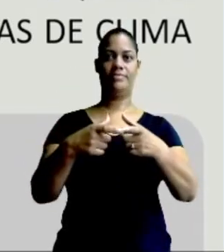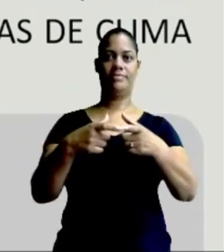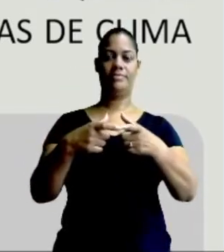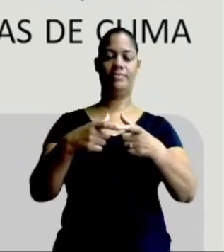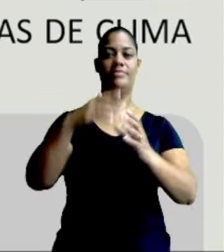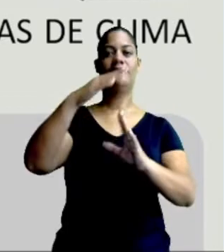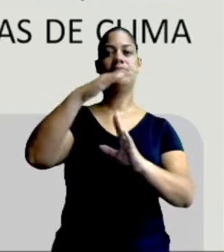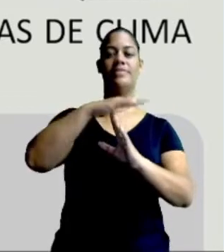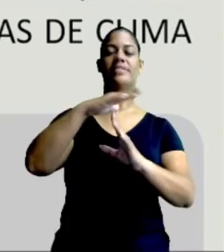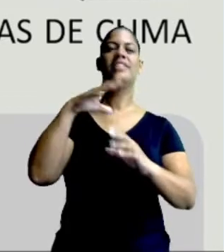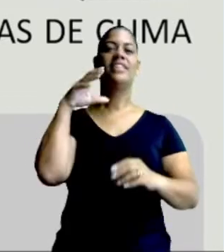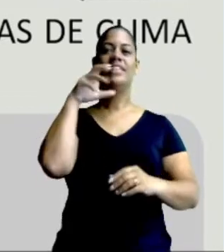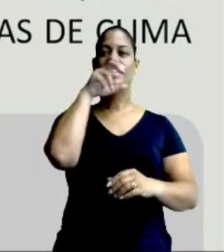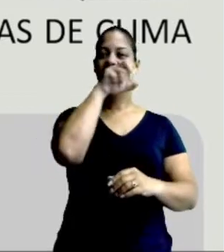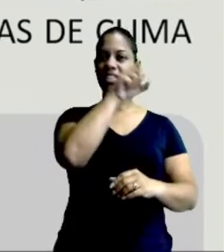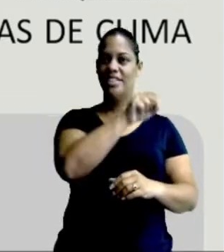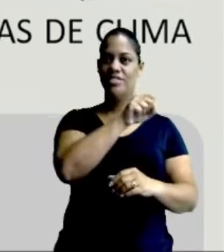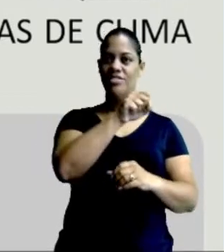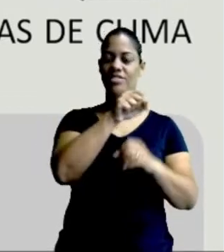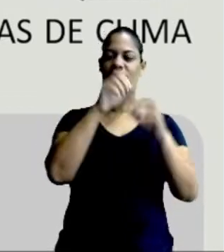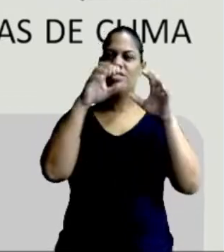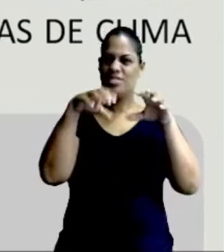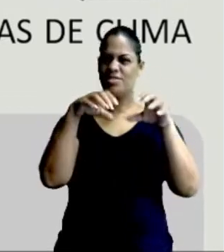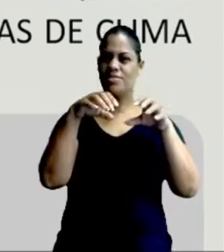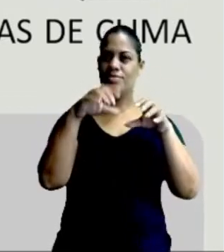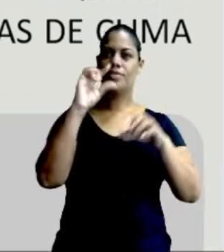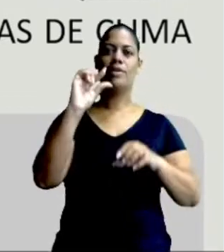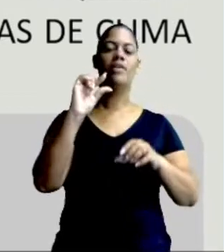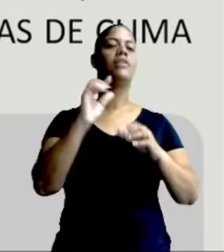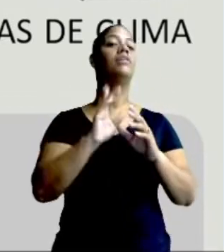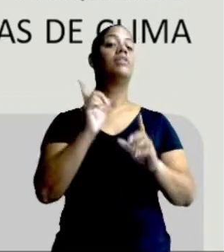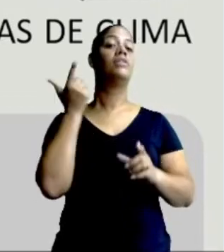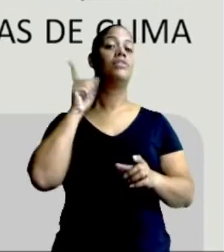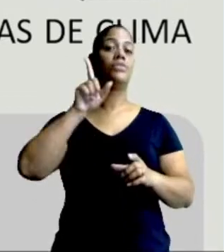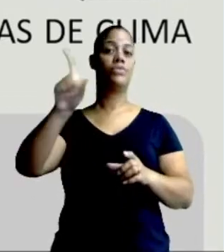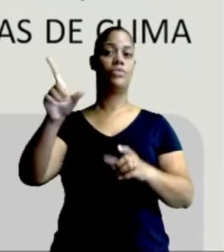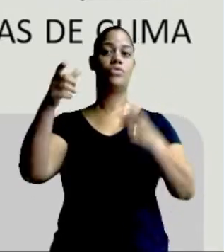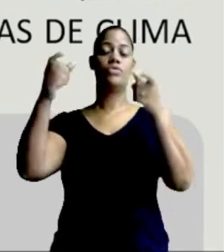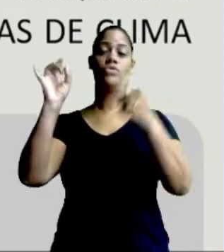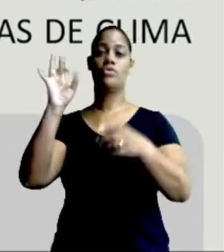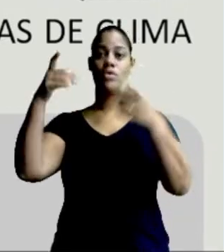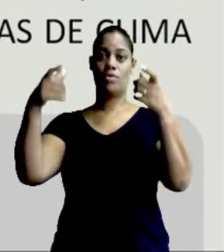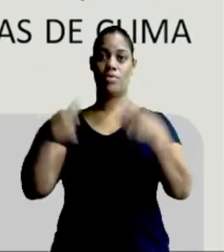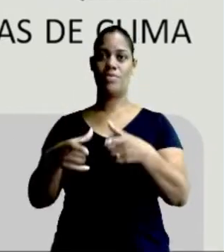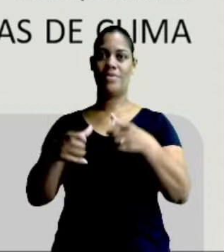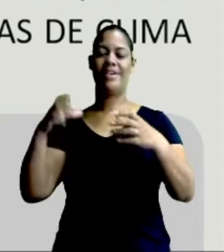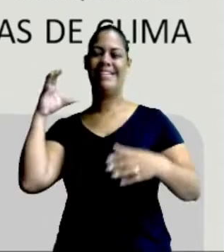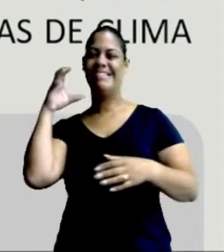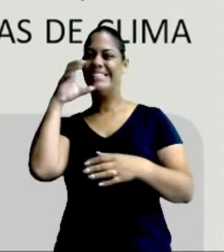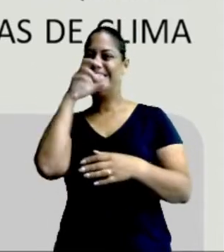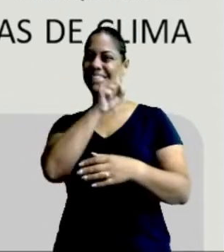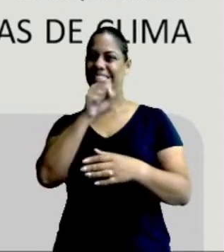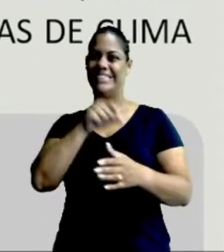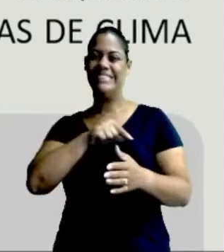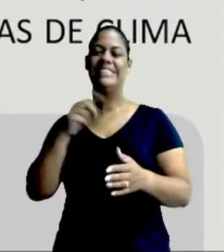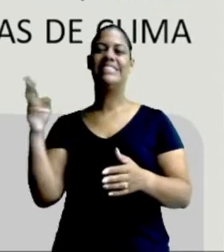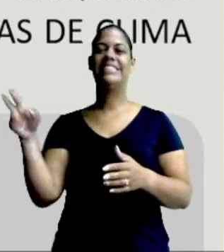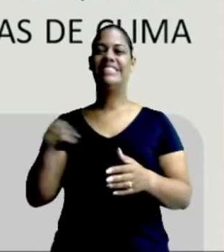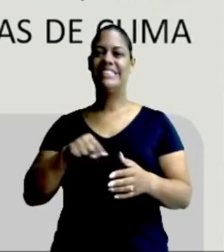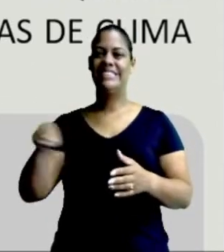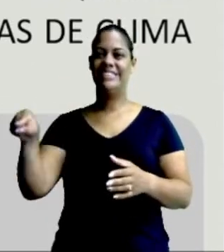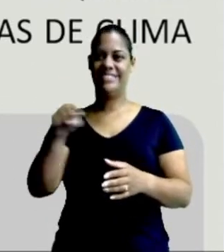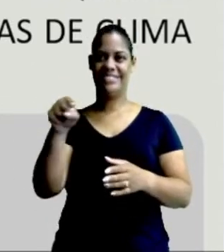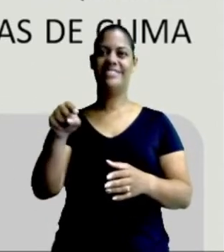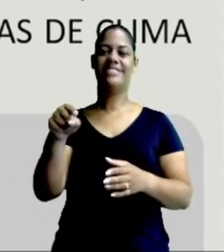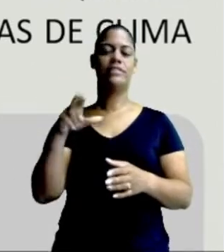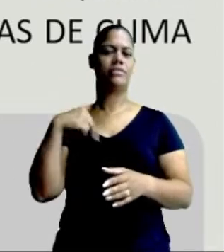de clima quente e úmido, enquanto outras só ocorrem em áreas de clima quente e seco. Então, gente, quando